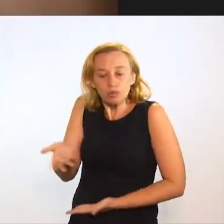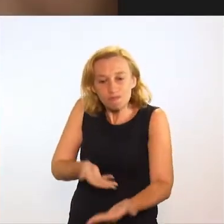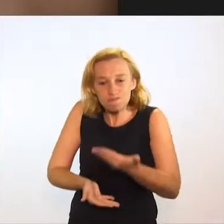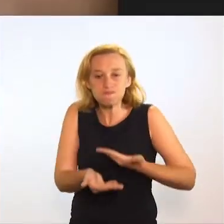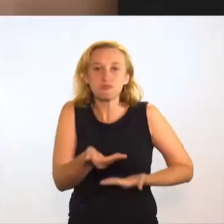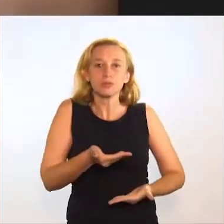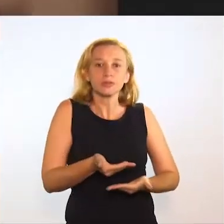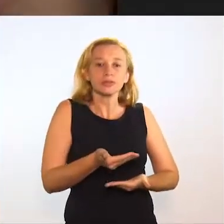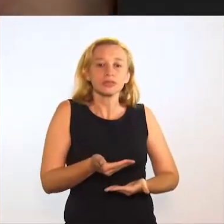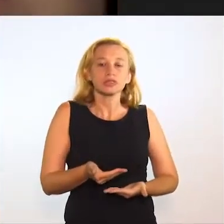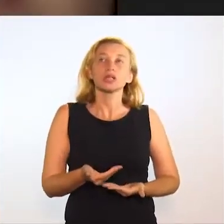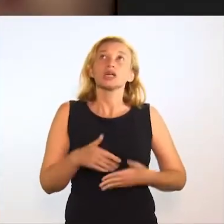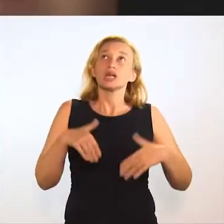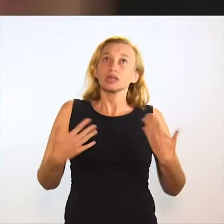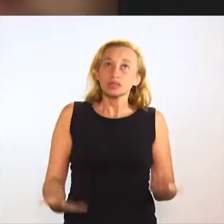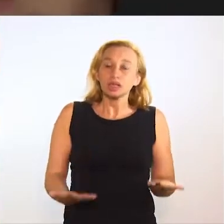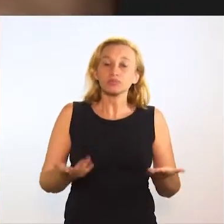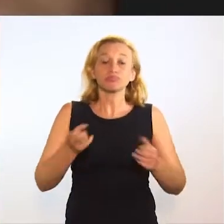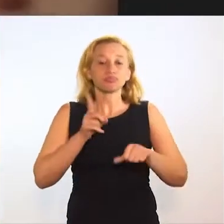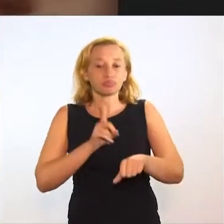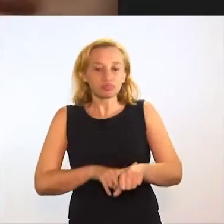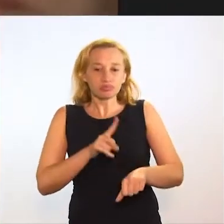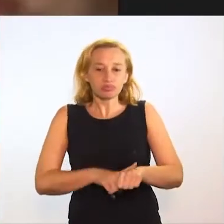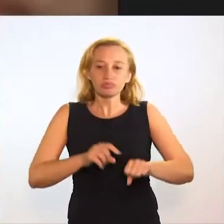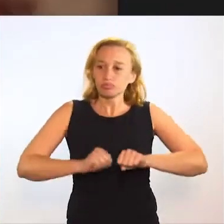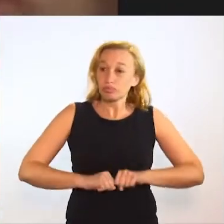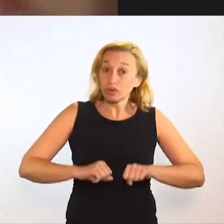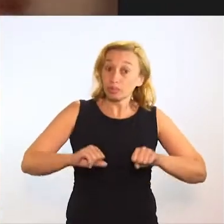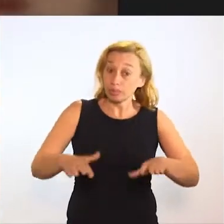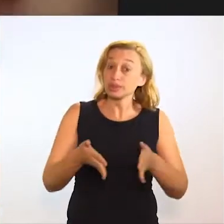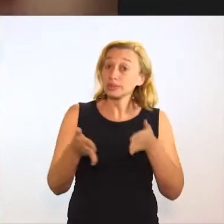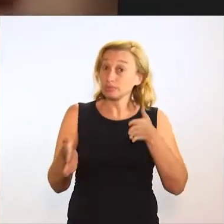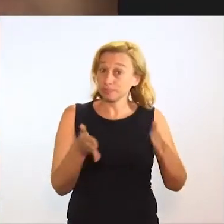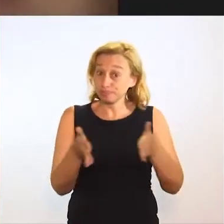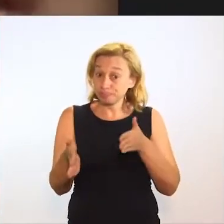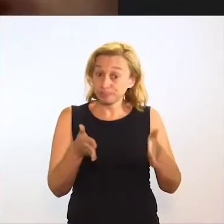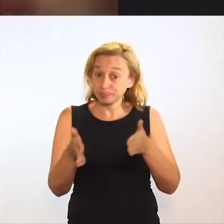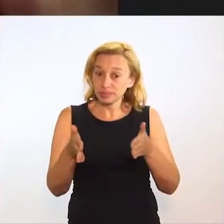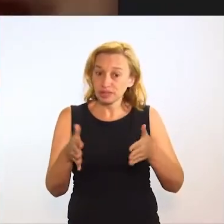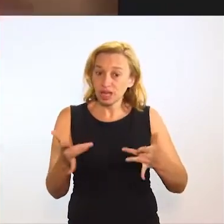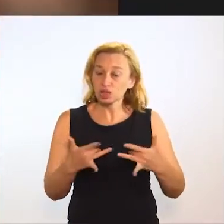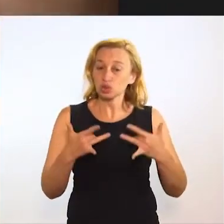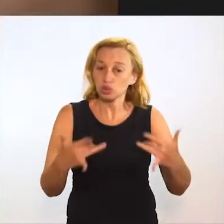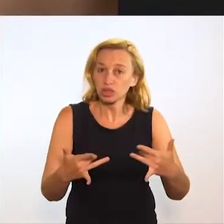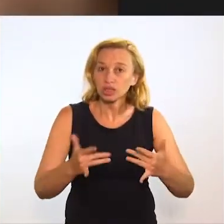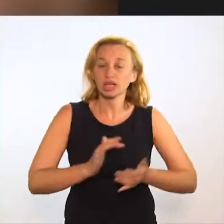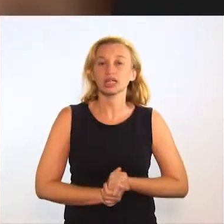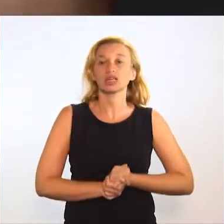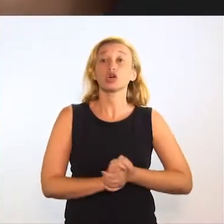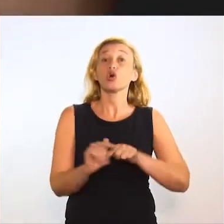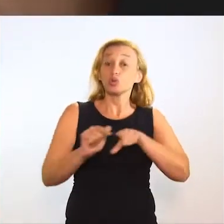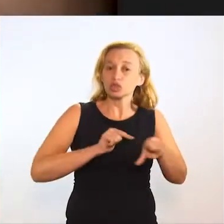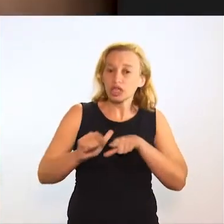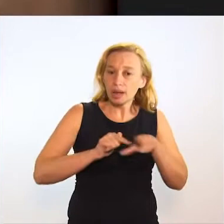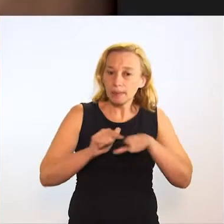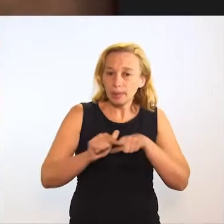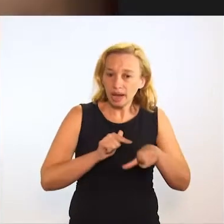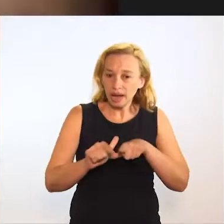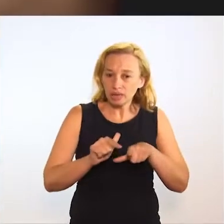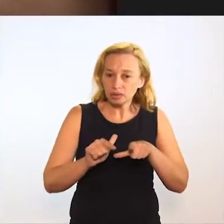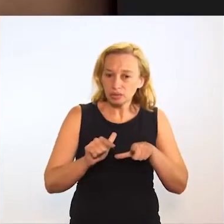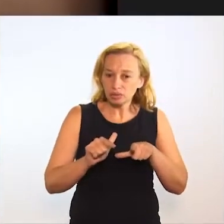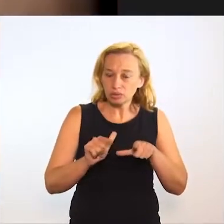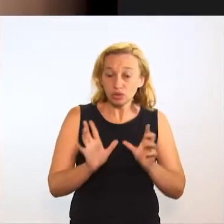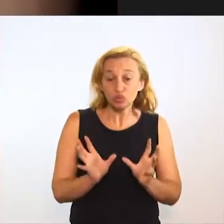possibilitou fazer parcerias. Então, assim, nesse momento de pandemia, a solidariedade e o